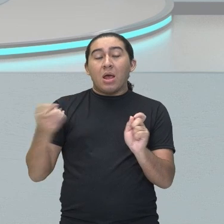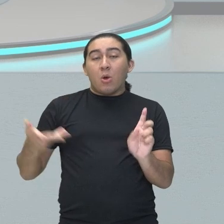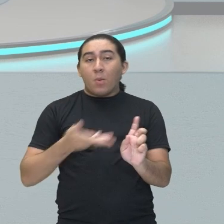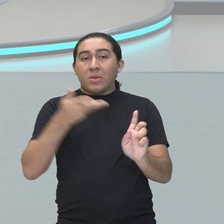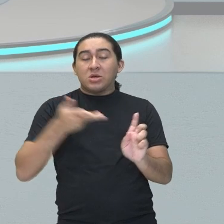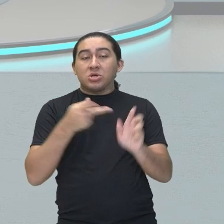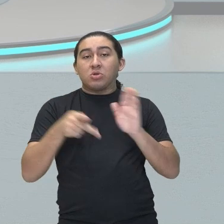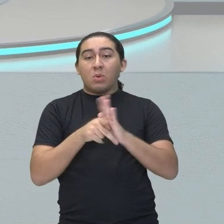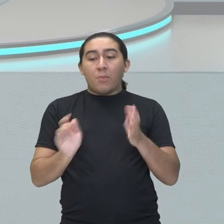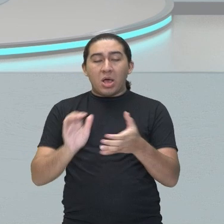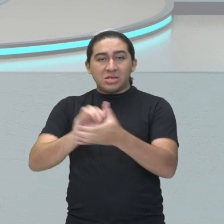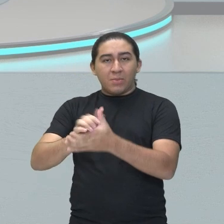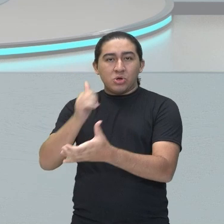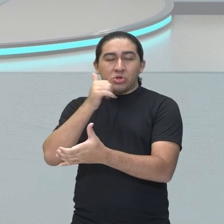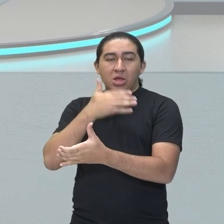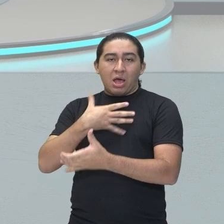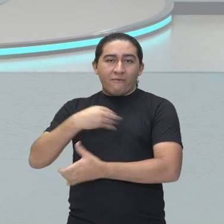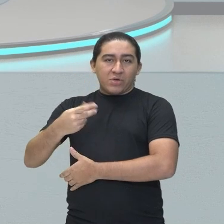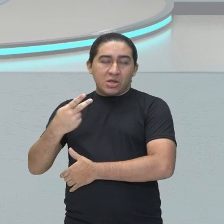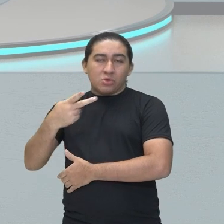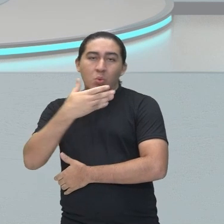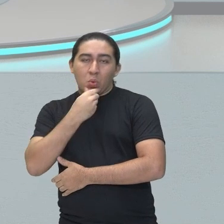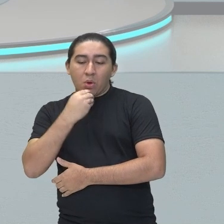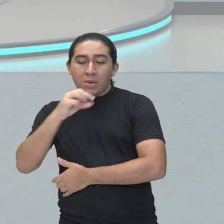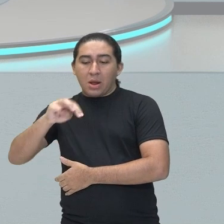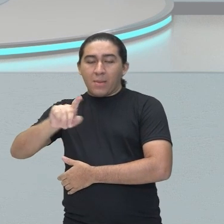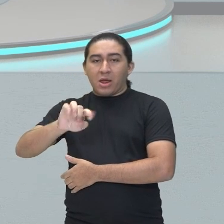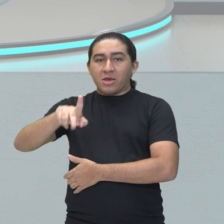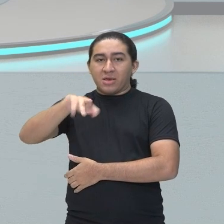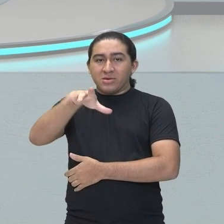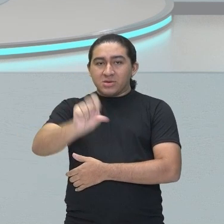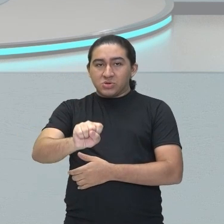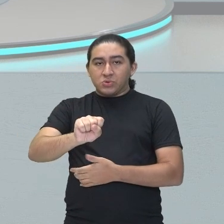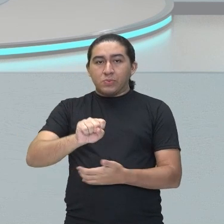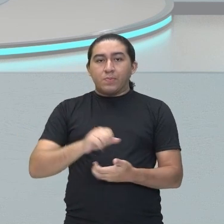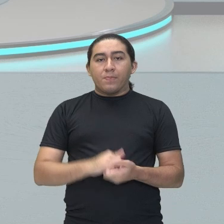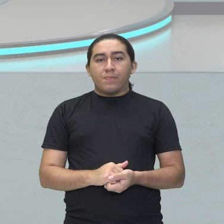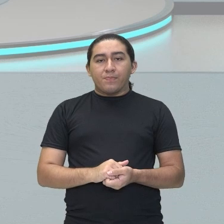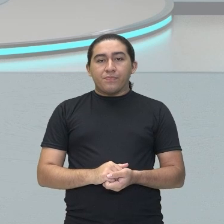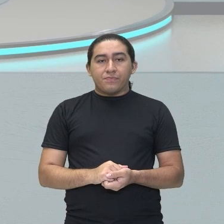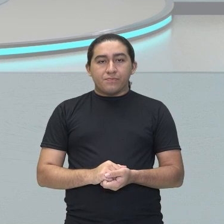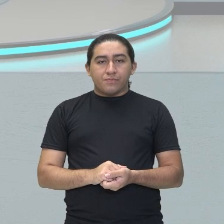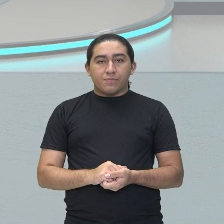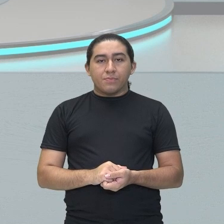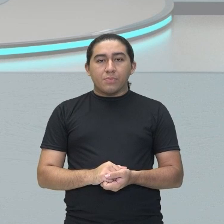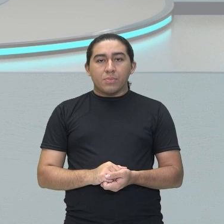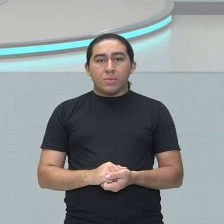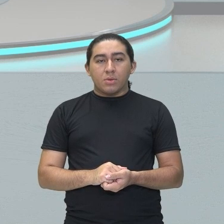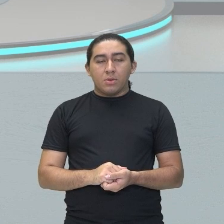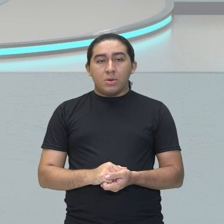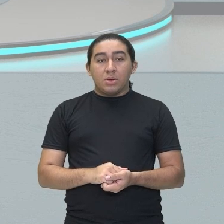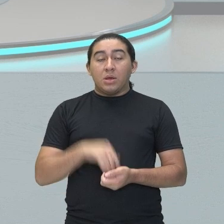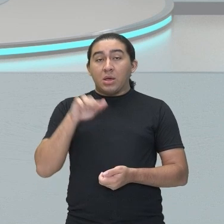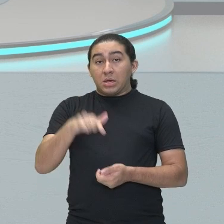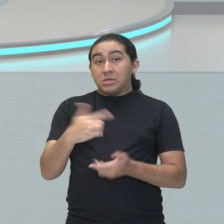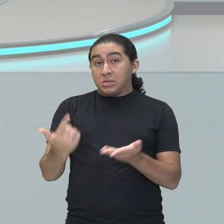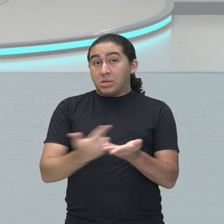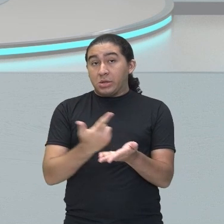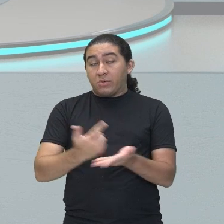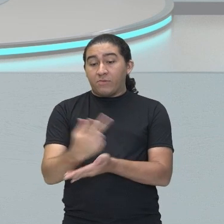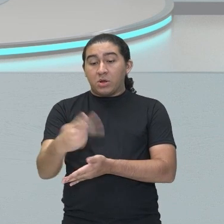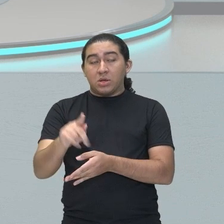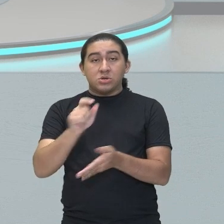Pombal, Epitalâmio às núpcias da senhora Dona Maria Amália. Então, essa obra que ele fez,